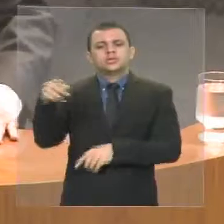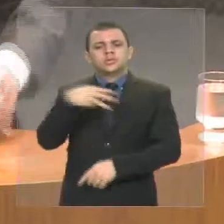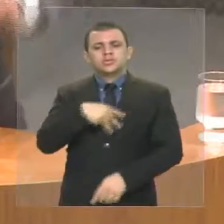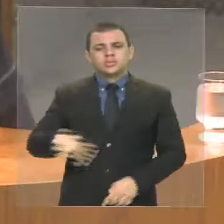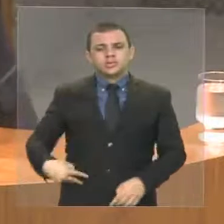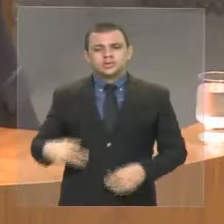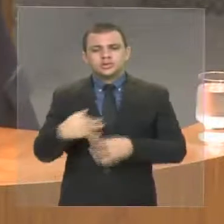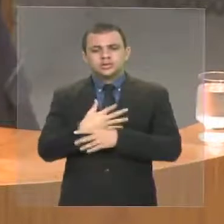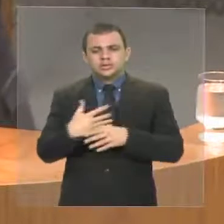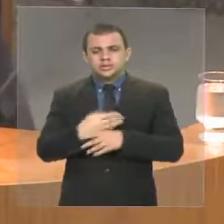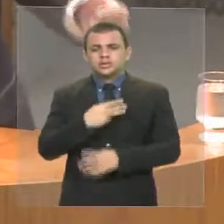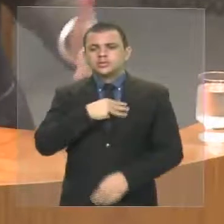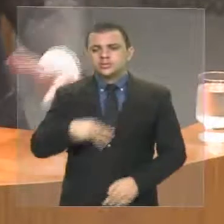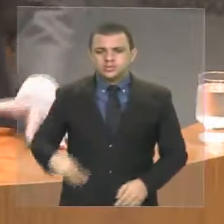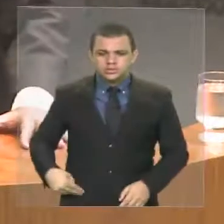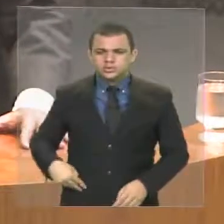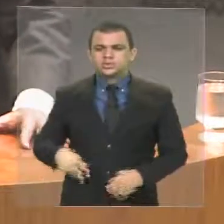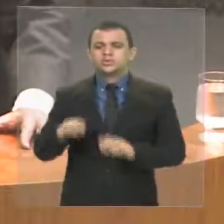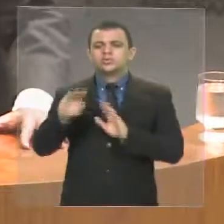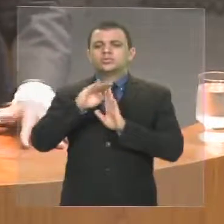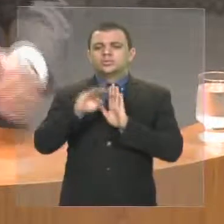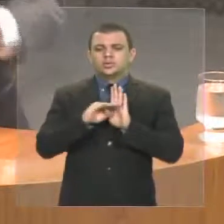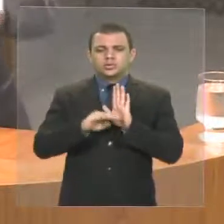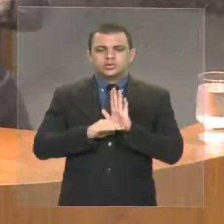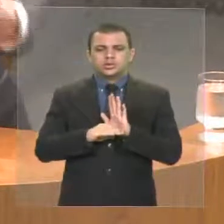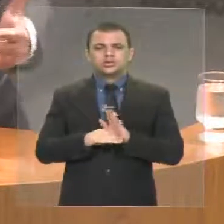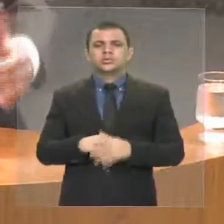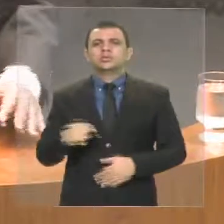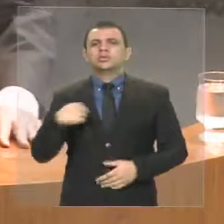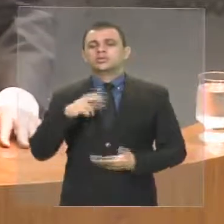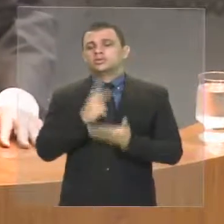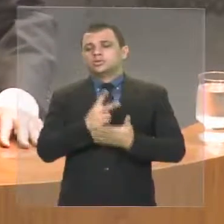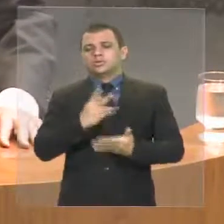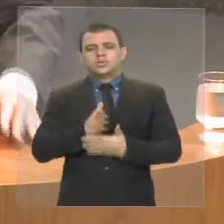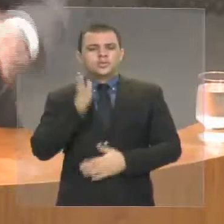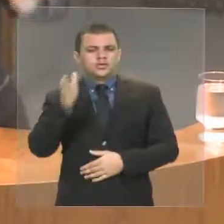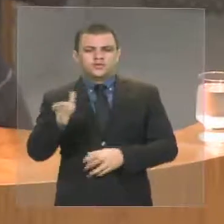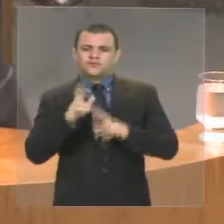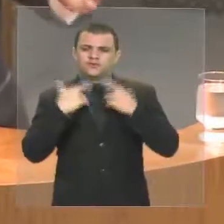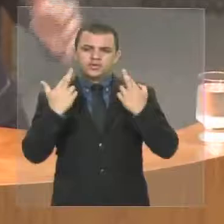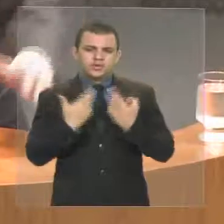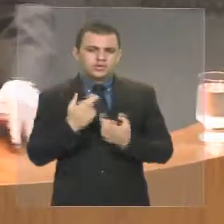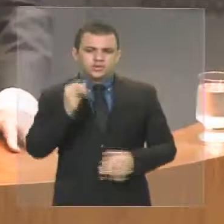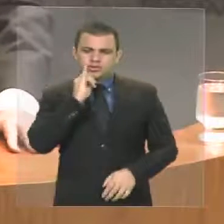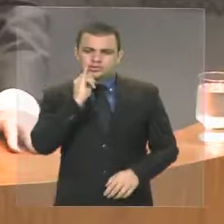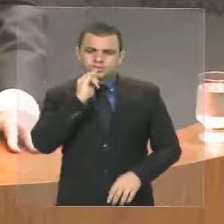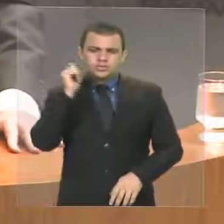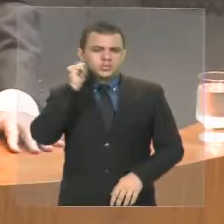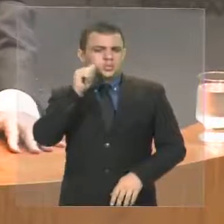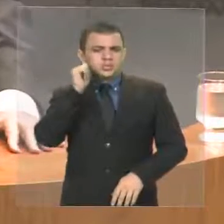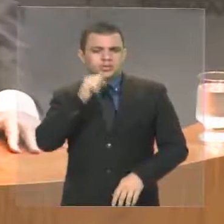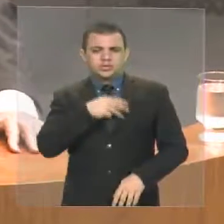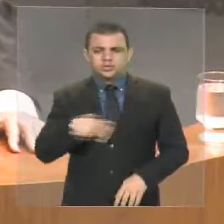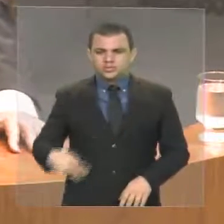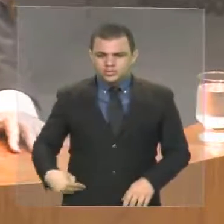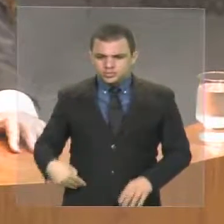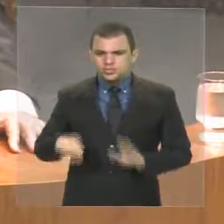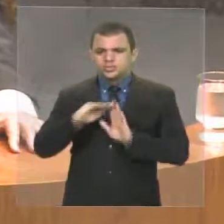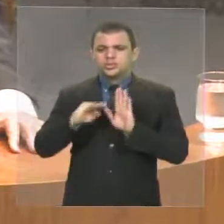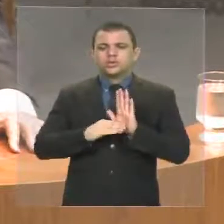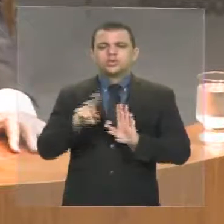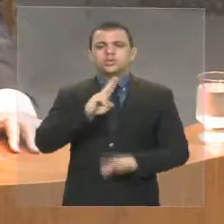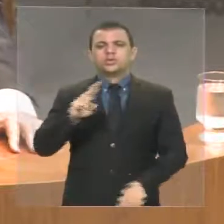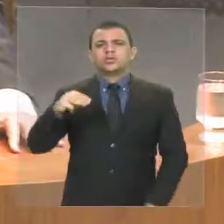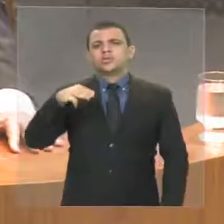Cidades, passou pelo Ministério do Planejamento. Eu tive várias vezes, inclusive, reunido com a ministra do Planejamento de então, a Miriam